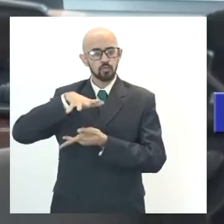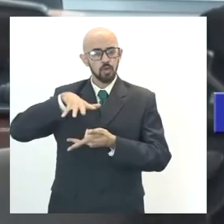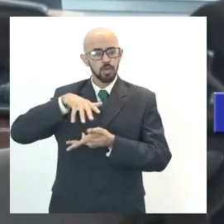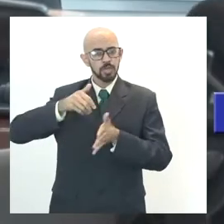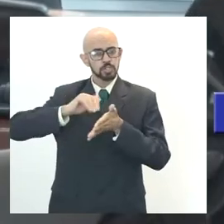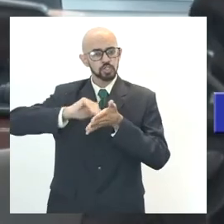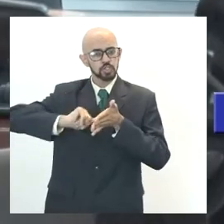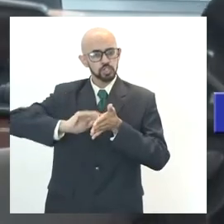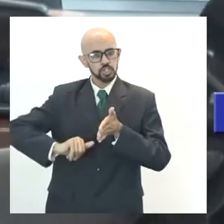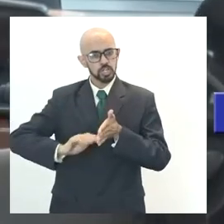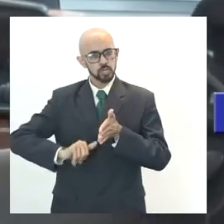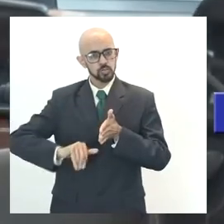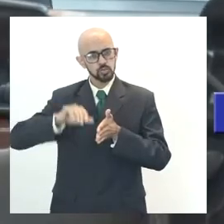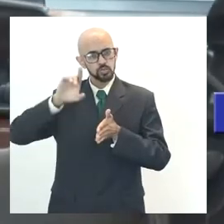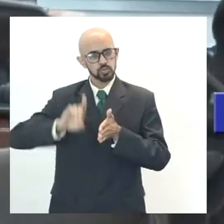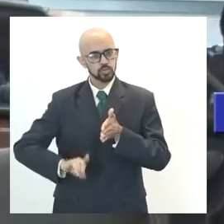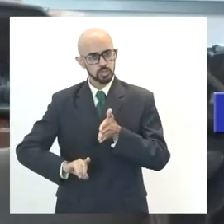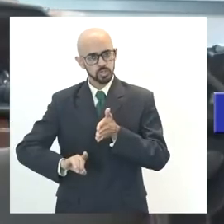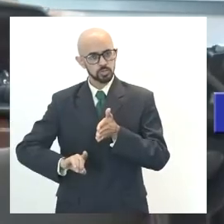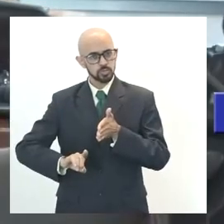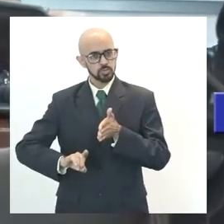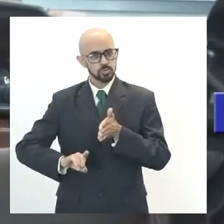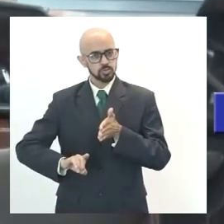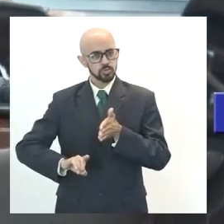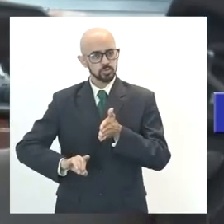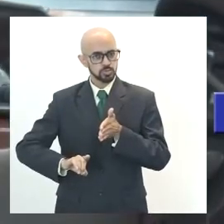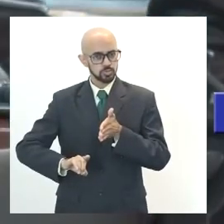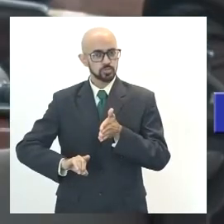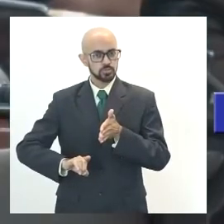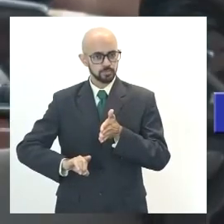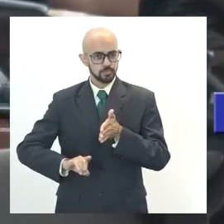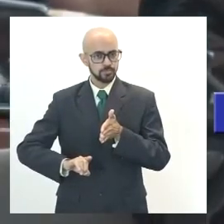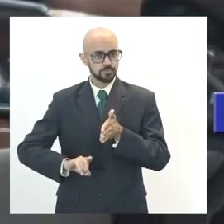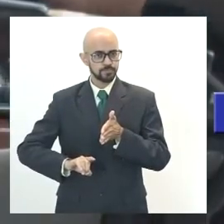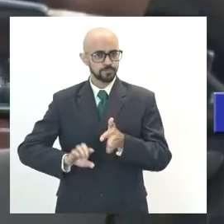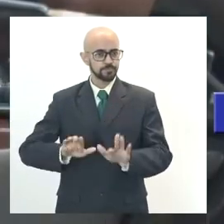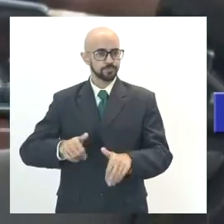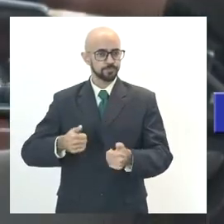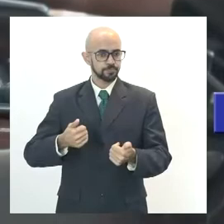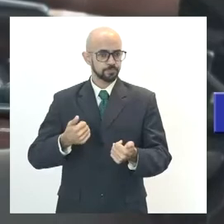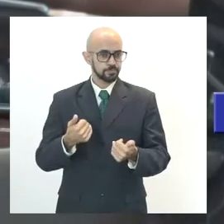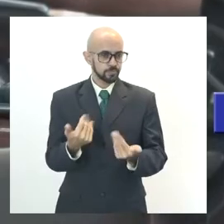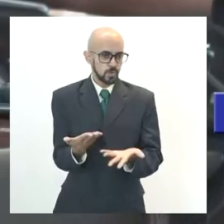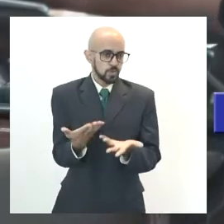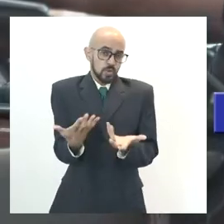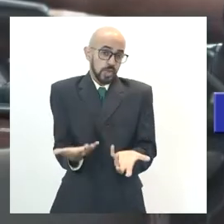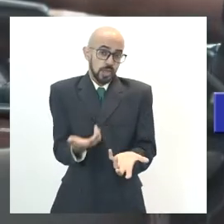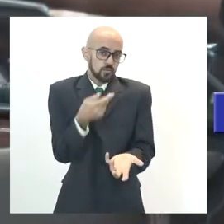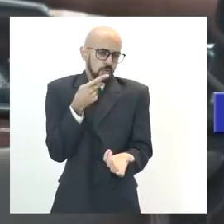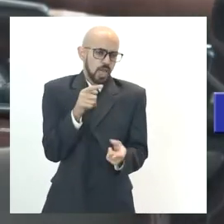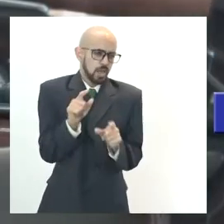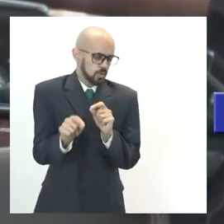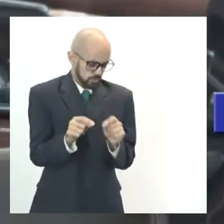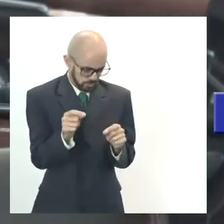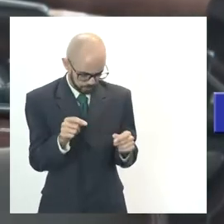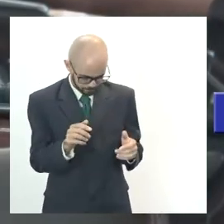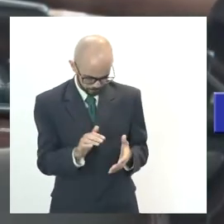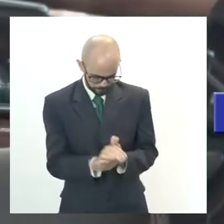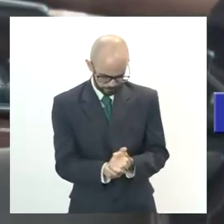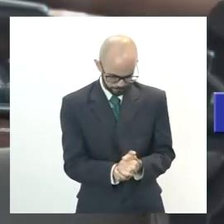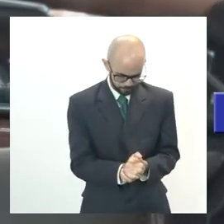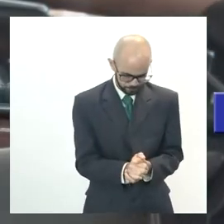reforma da Previdência reforma trabalhista Oi e aí camarada eu queria dizer para vocês o seguinte